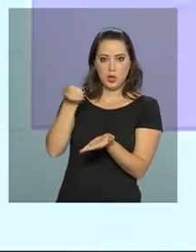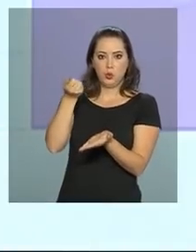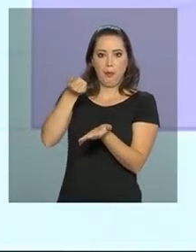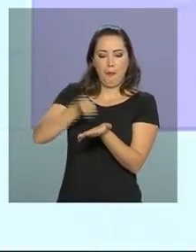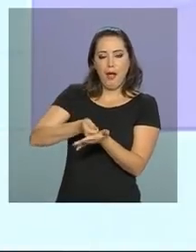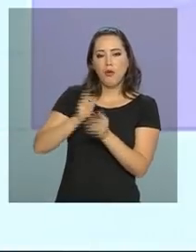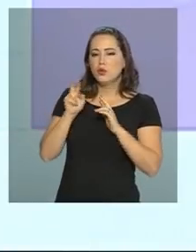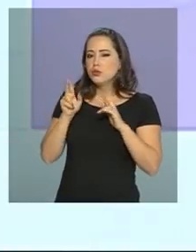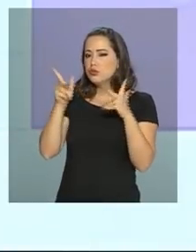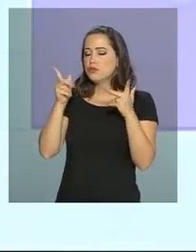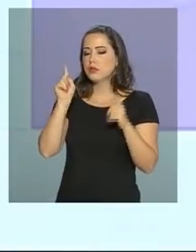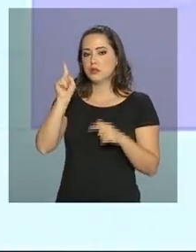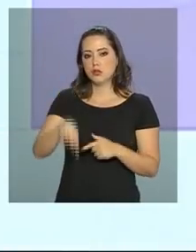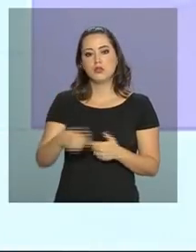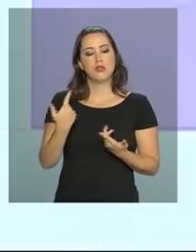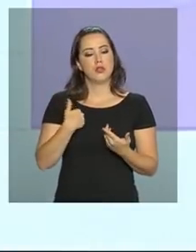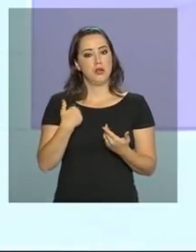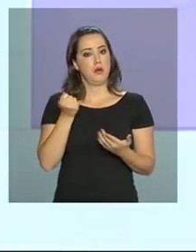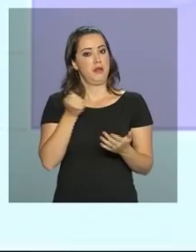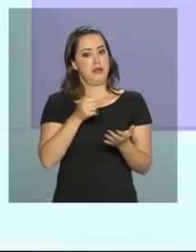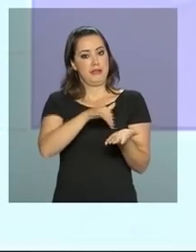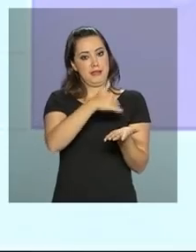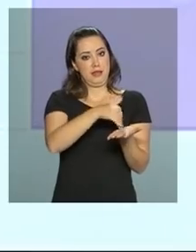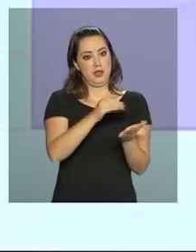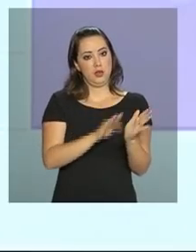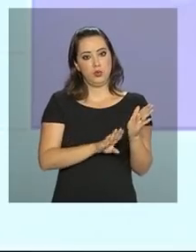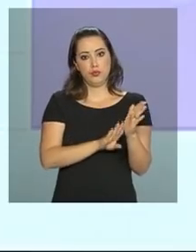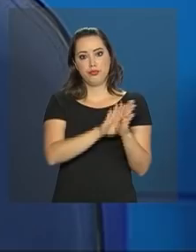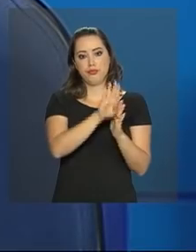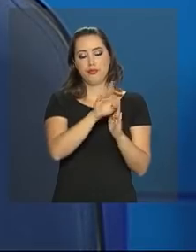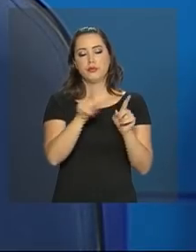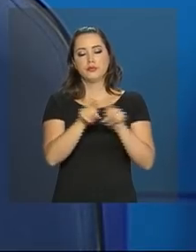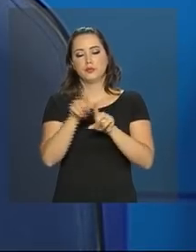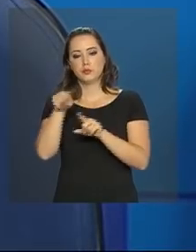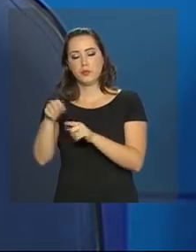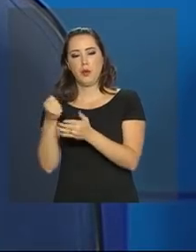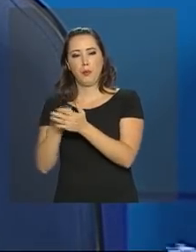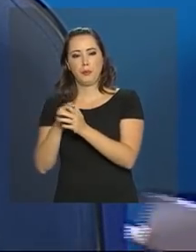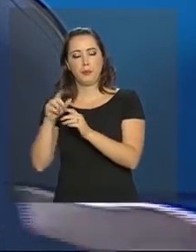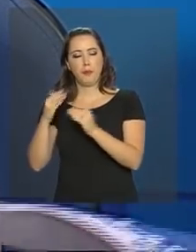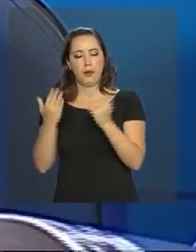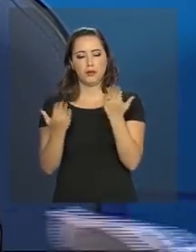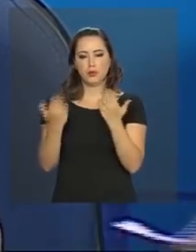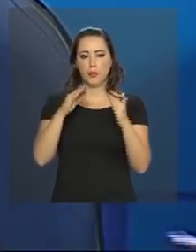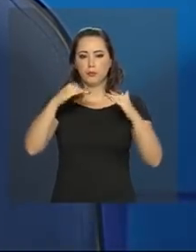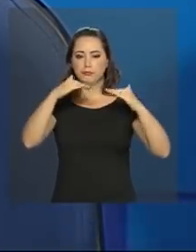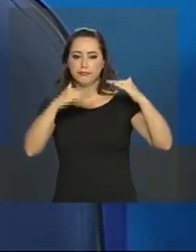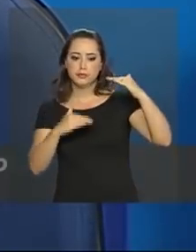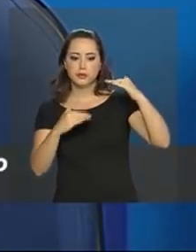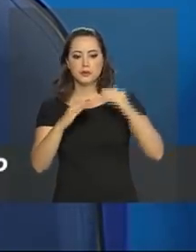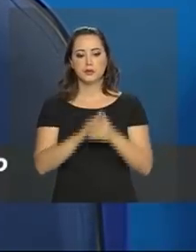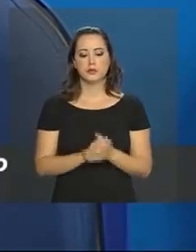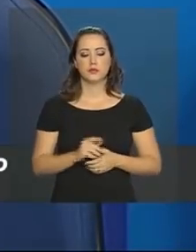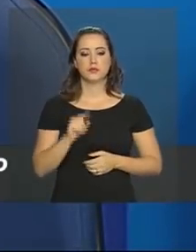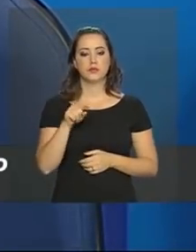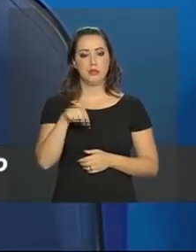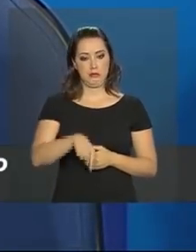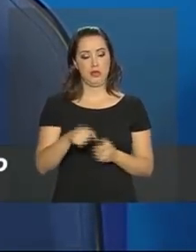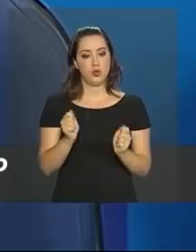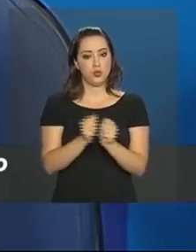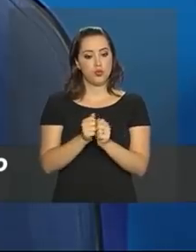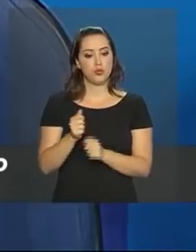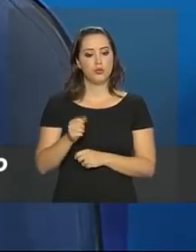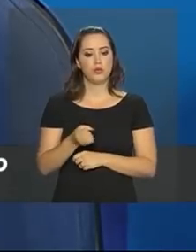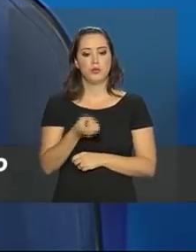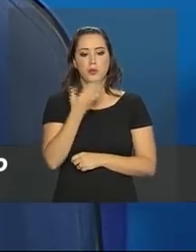taxa de inscrição é muito maior do que aqueles pagantes pode passar alexandre favor ataque ótimo